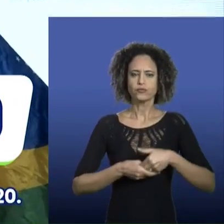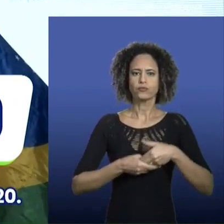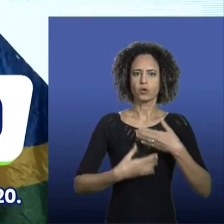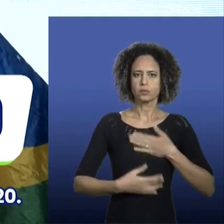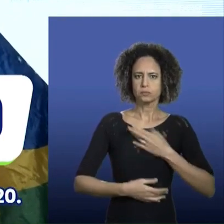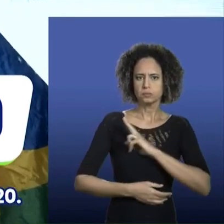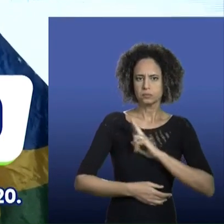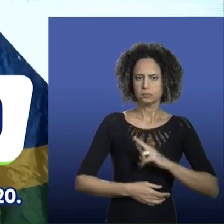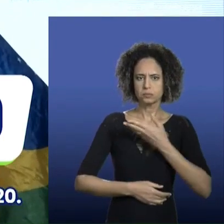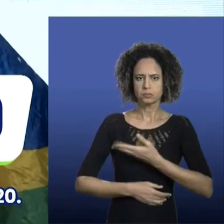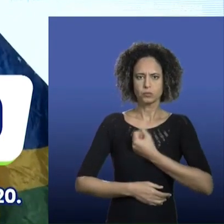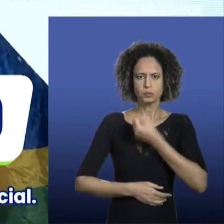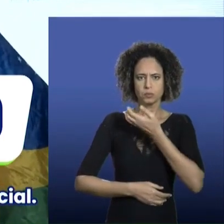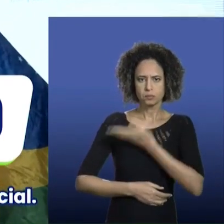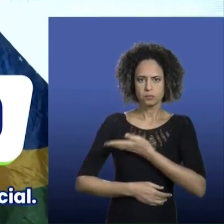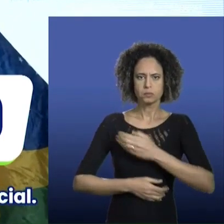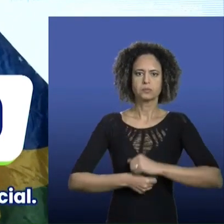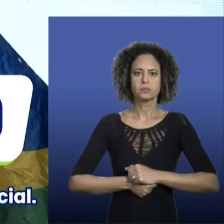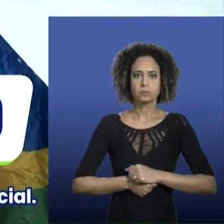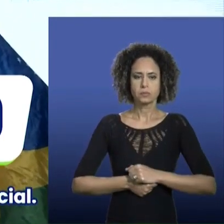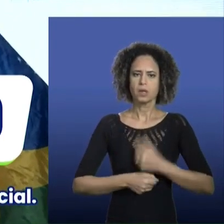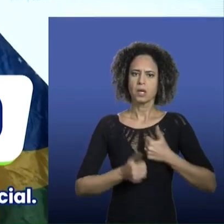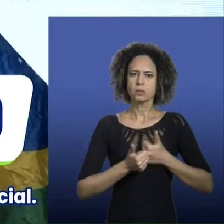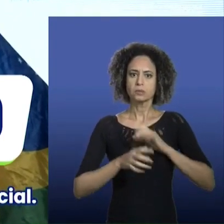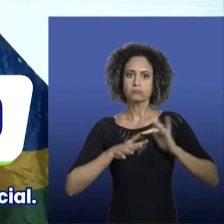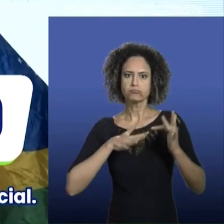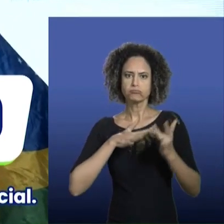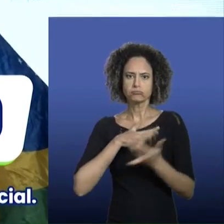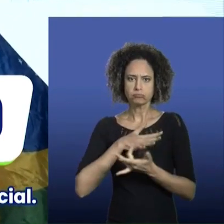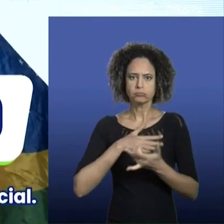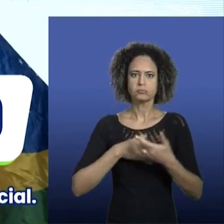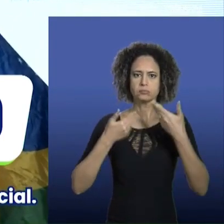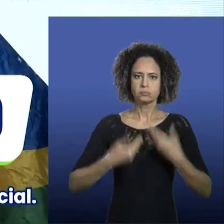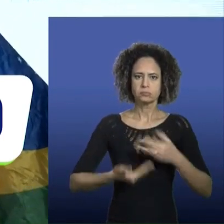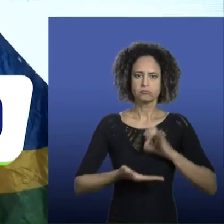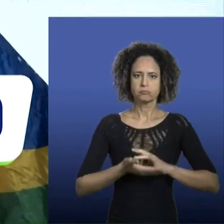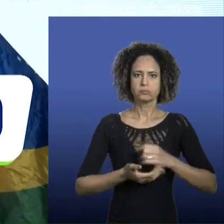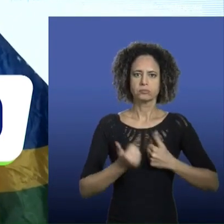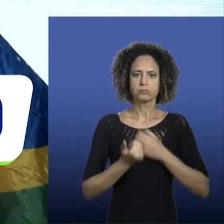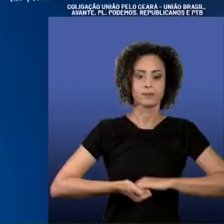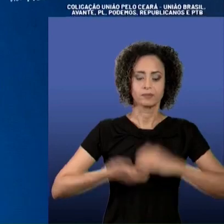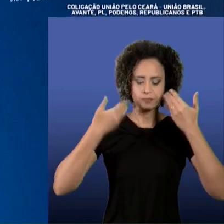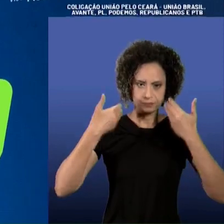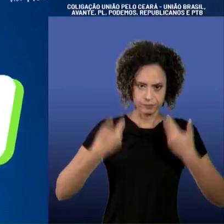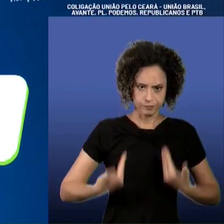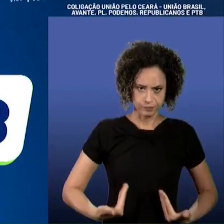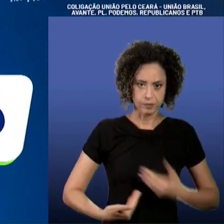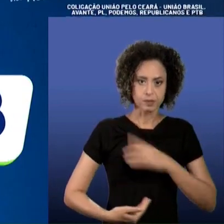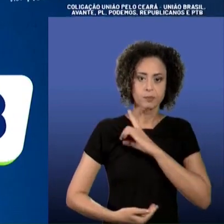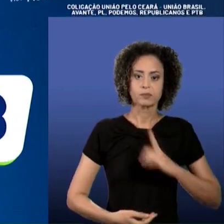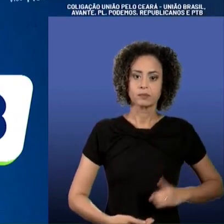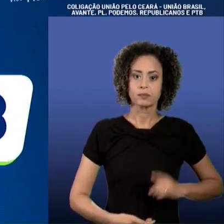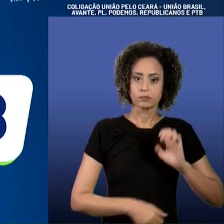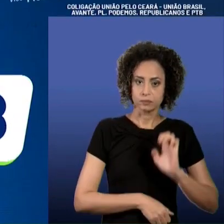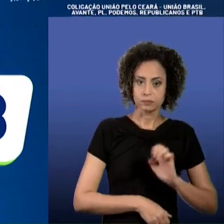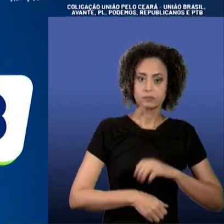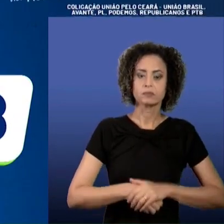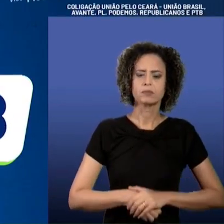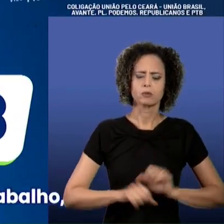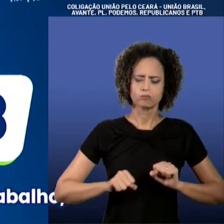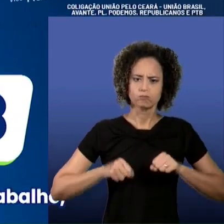deputado estadual 22120. Me siga nas redes sociais, Alex Ceará Oficial. Estou com o capitão. Eu sou Eliakim Landim, seu